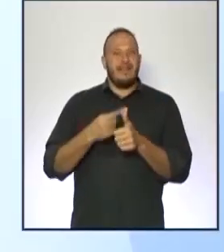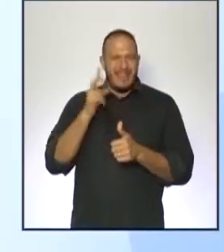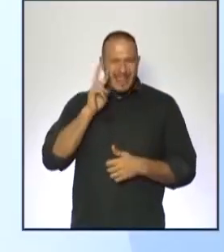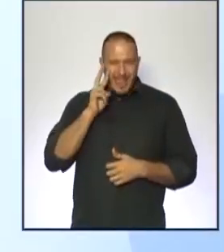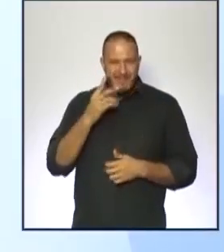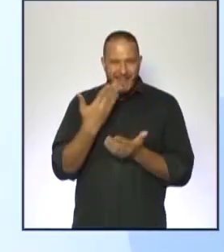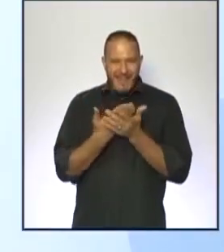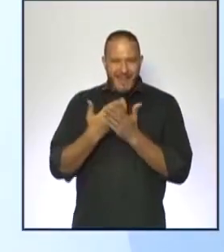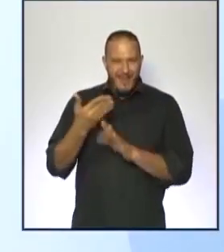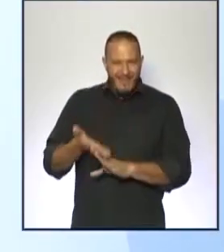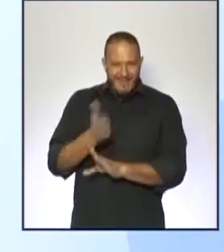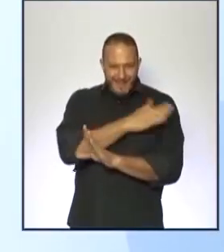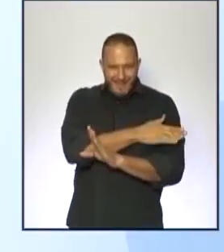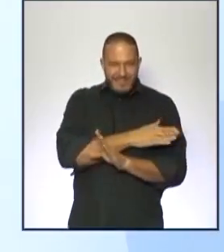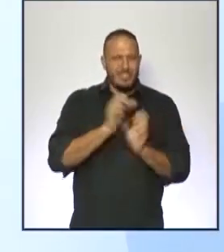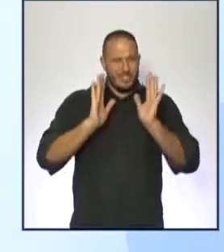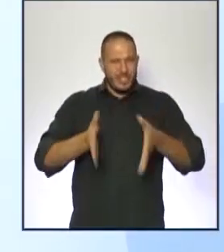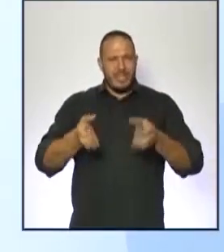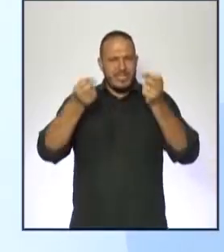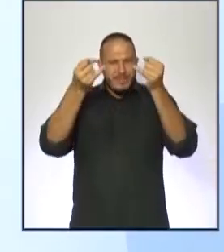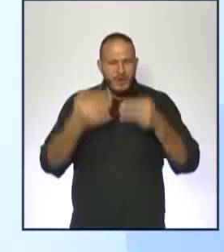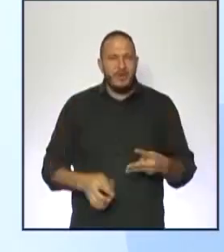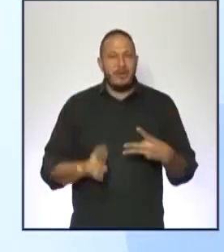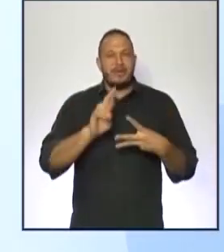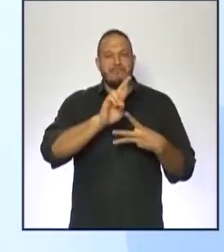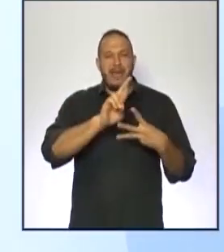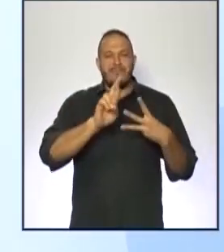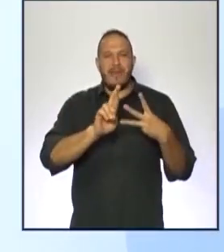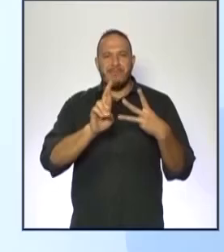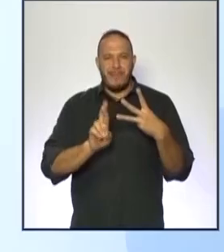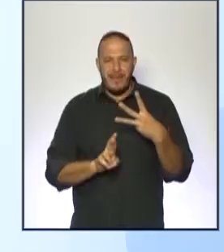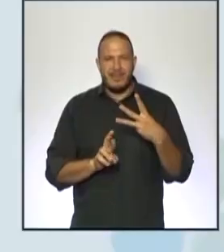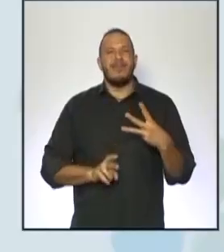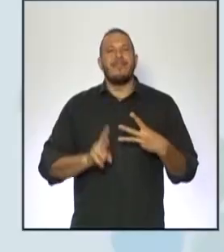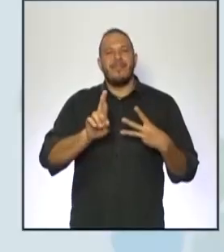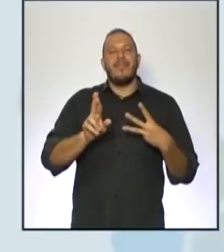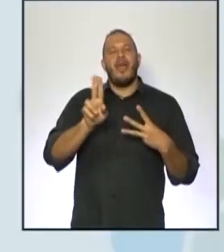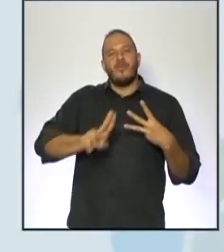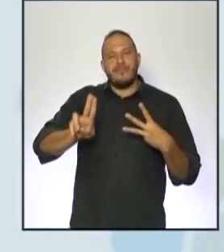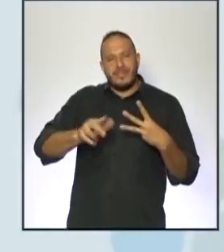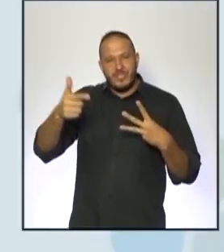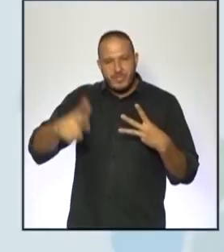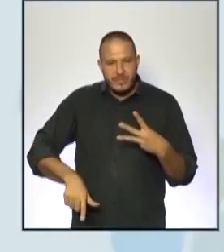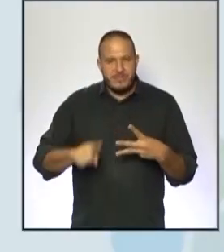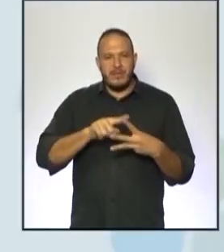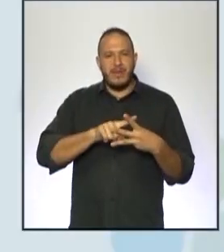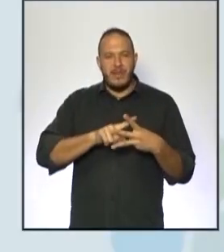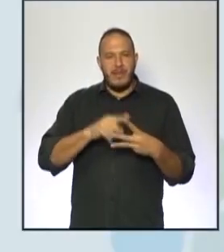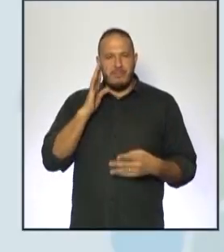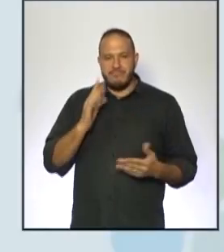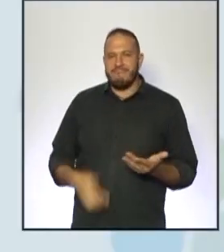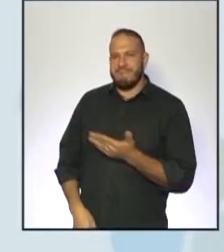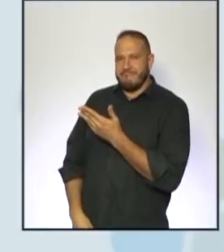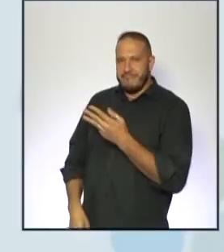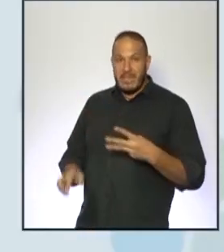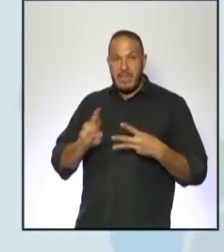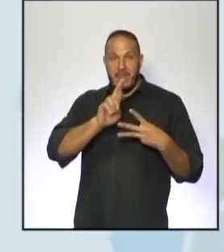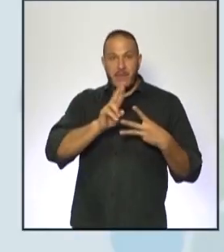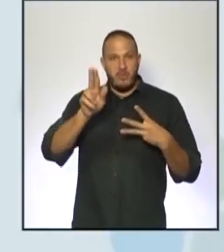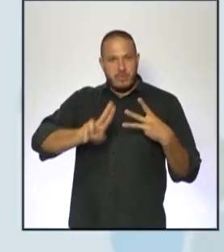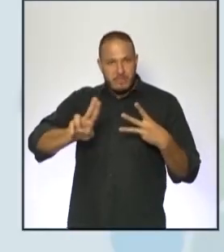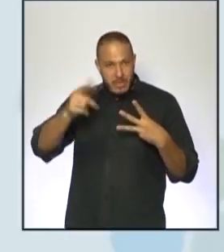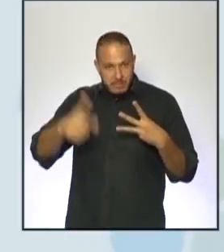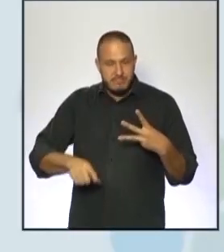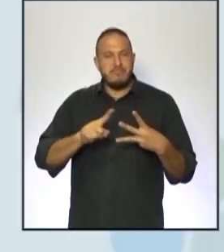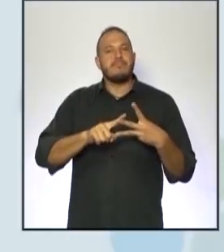3 R's, nós debatemos muito aqui, que era a questão de reutilizar, de reciclar e de